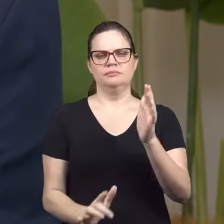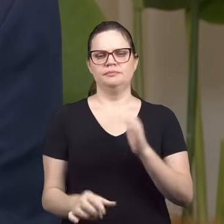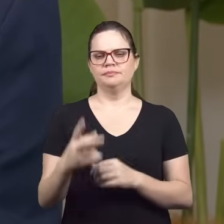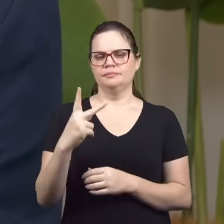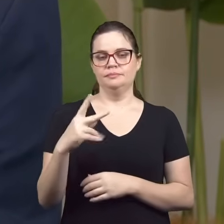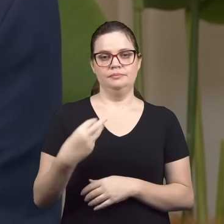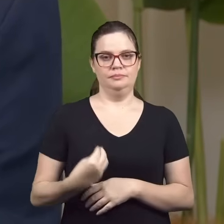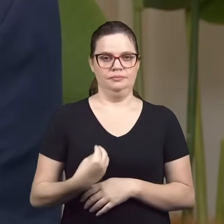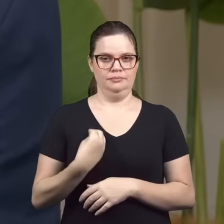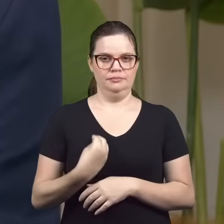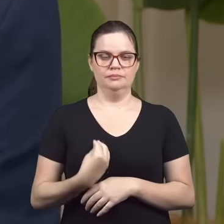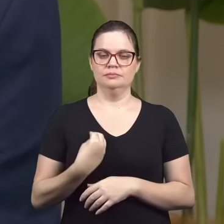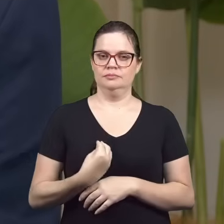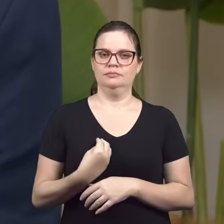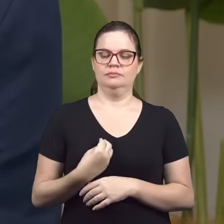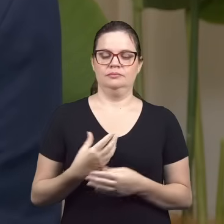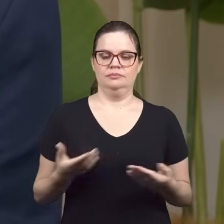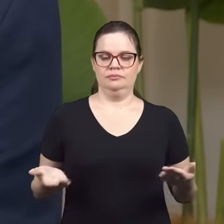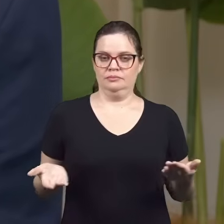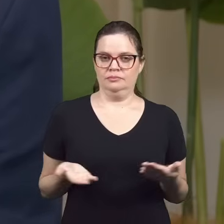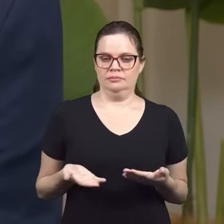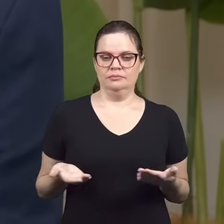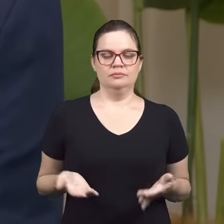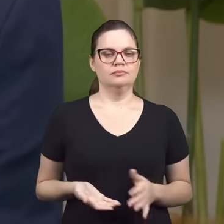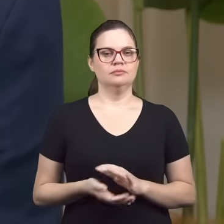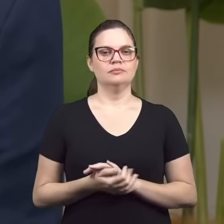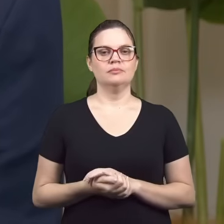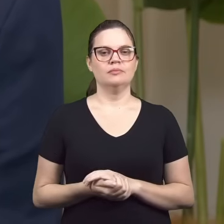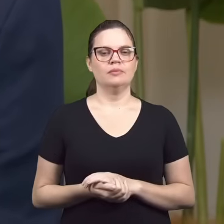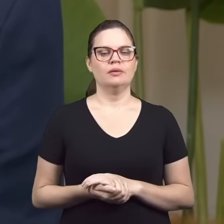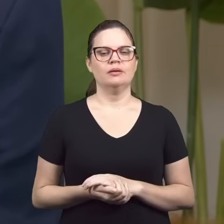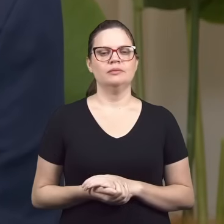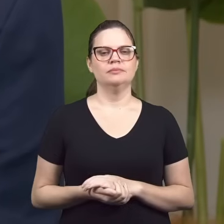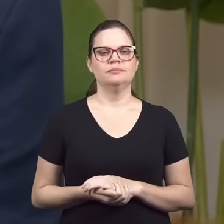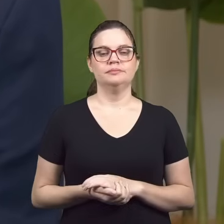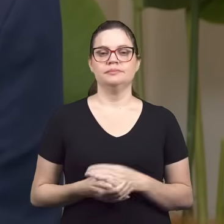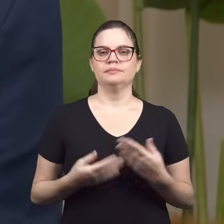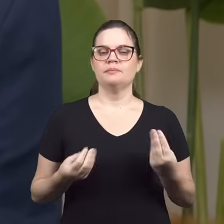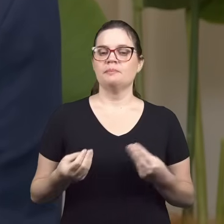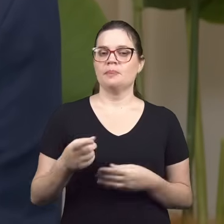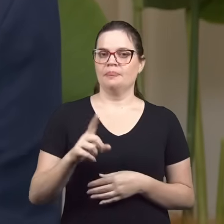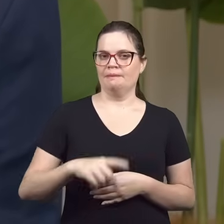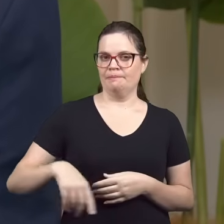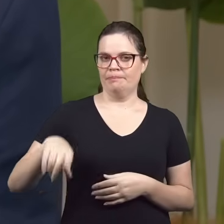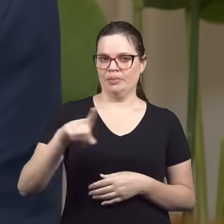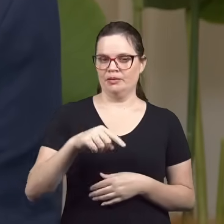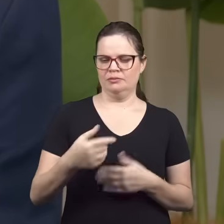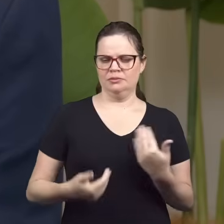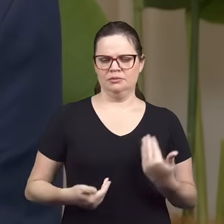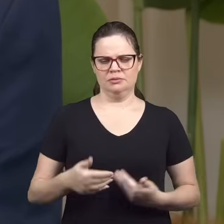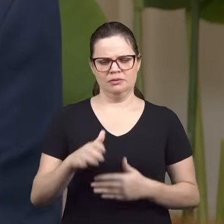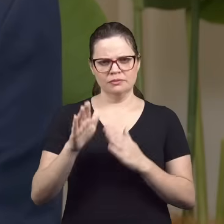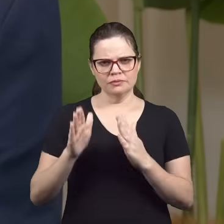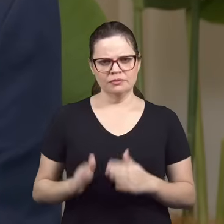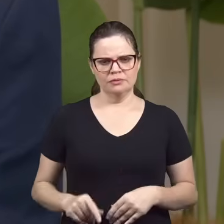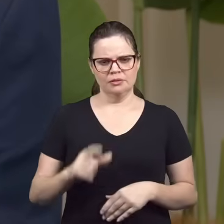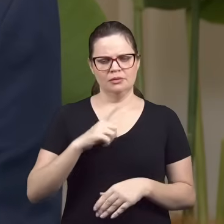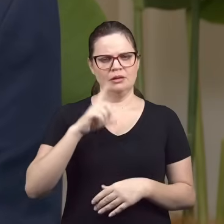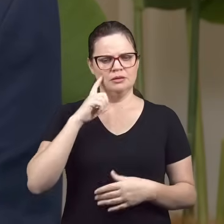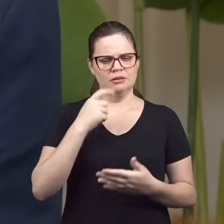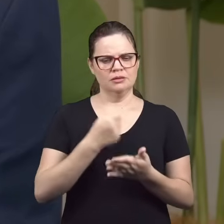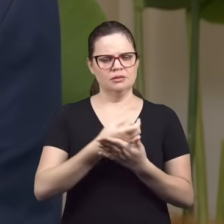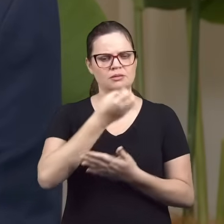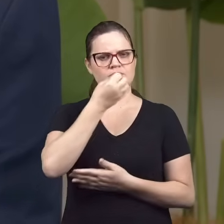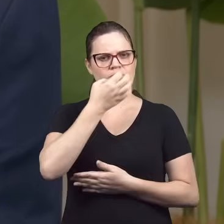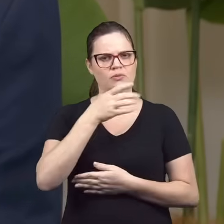sua vida nesse exato momento, para que você, pela sua fidelidade e boas escolhas, você